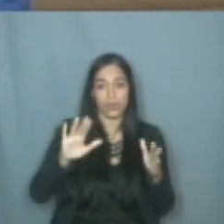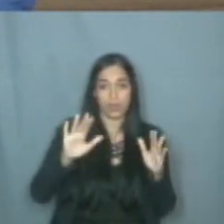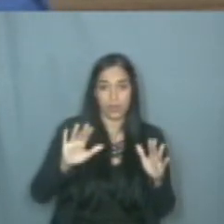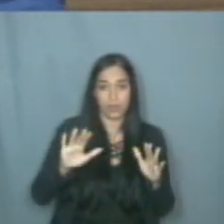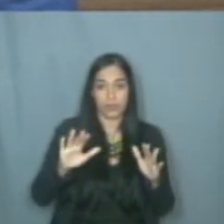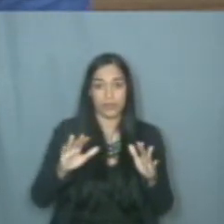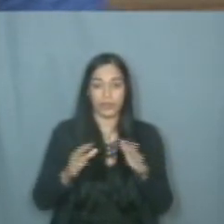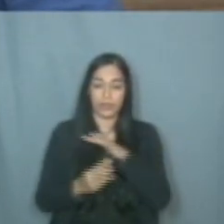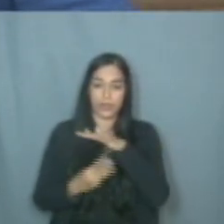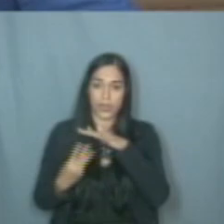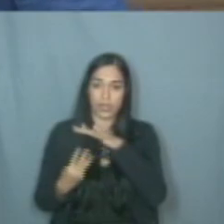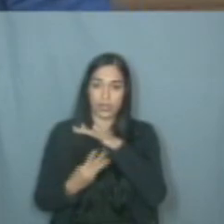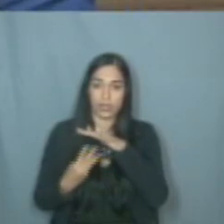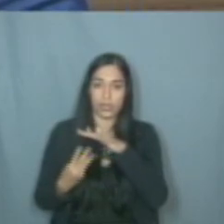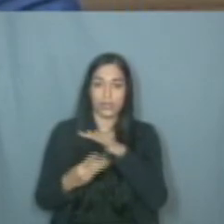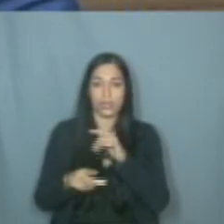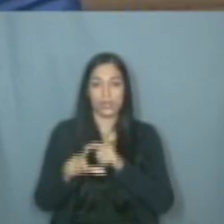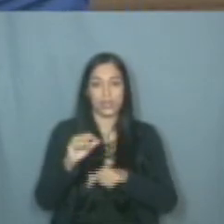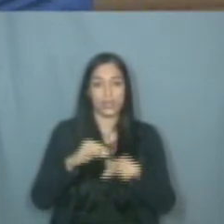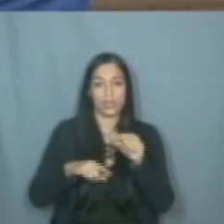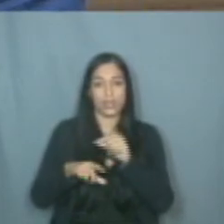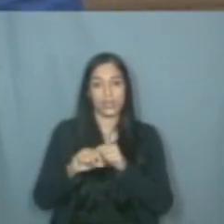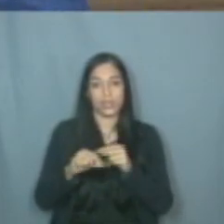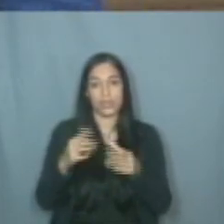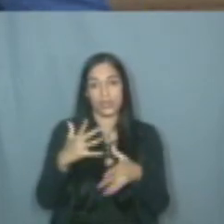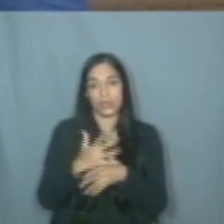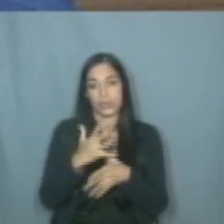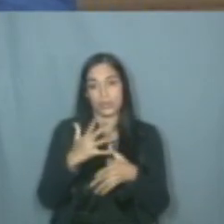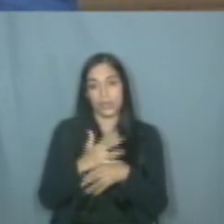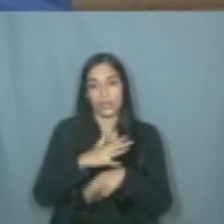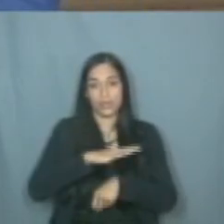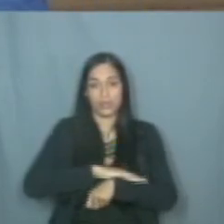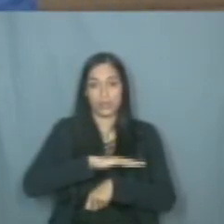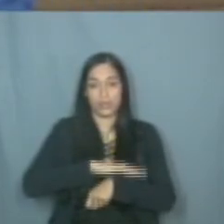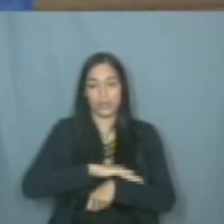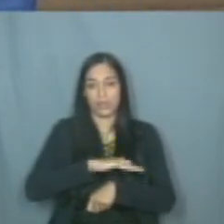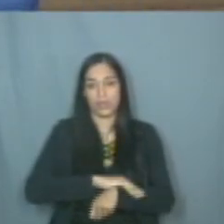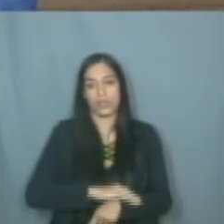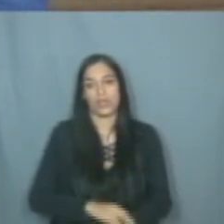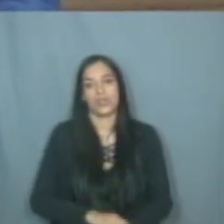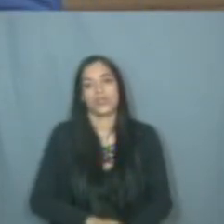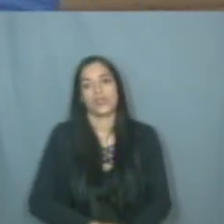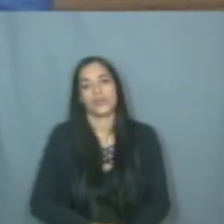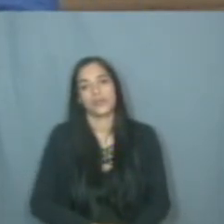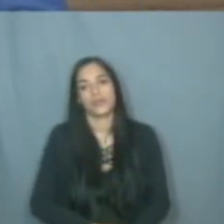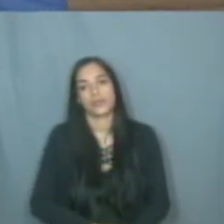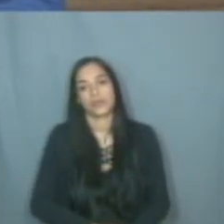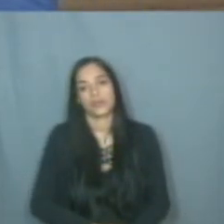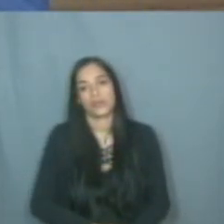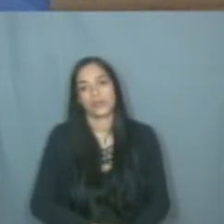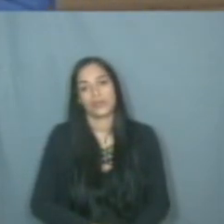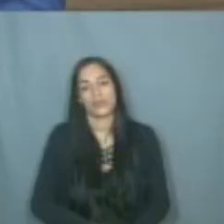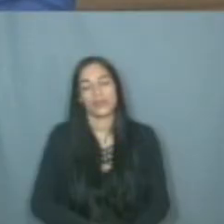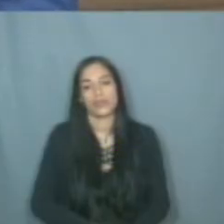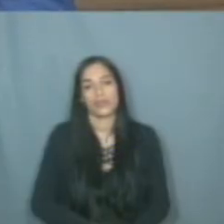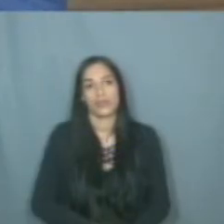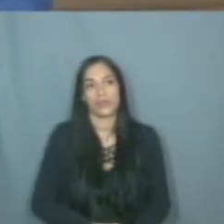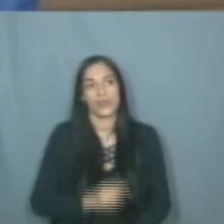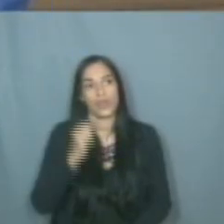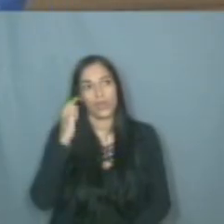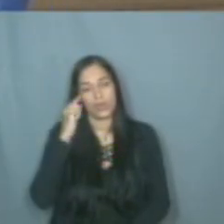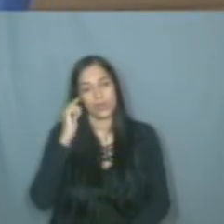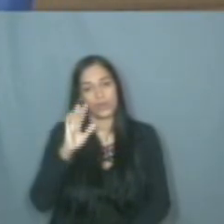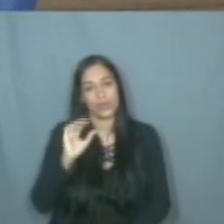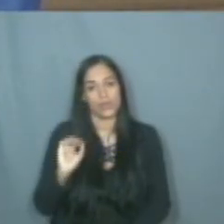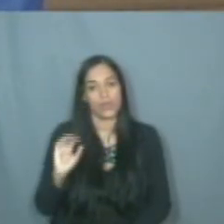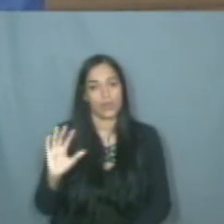de onde foi, na seleção simplificada do município para temporários. Perfeito? Então, já tirando a dúvida de ser terceirizados ou não. E o que